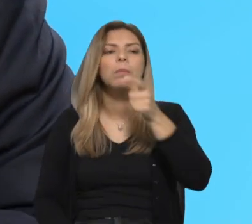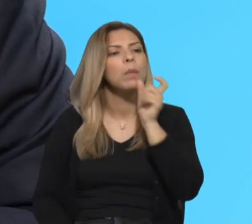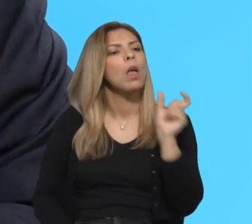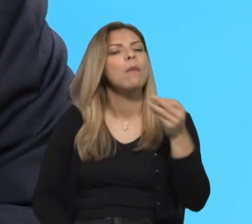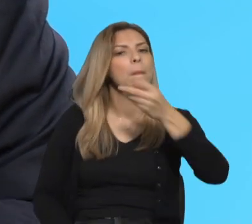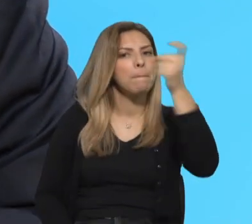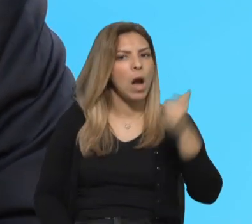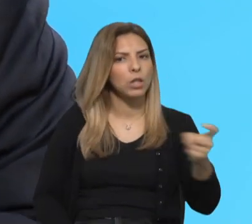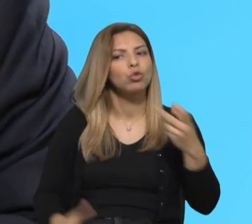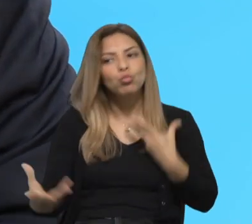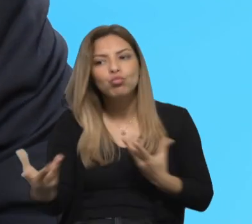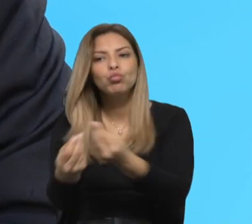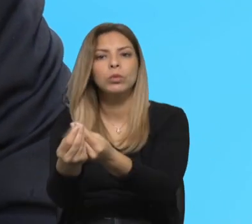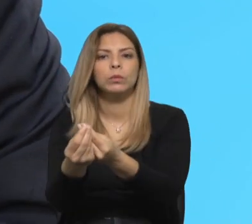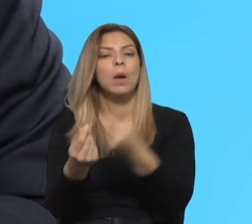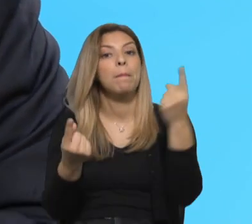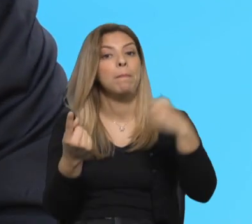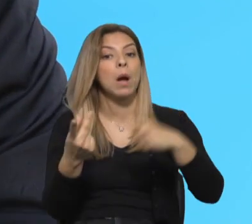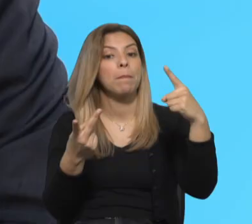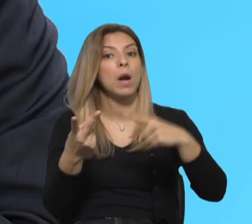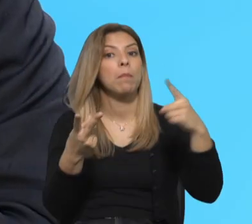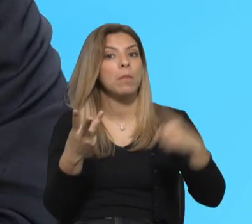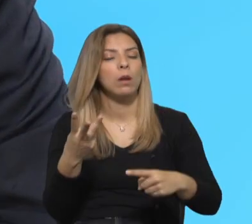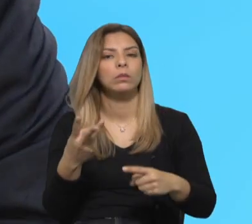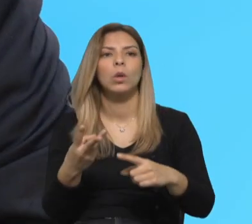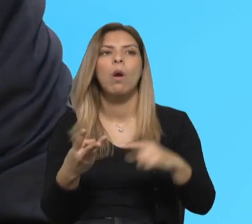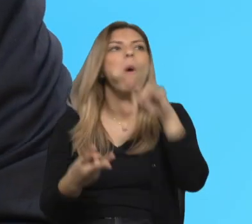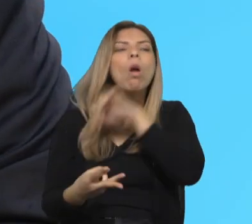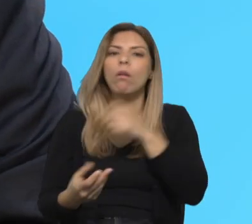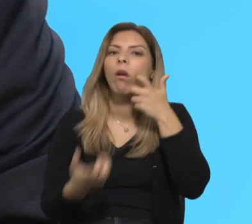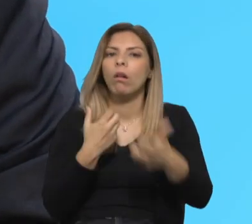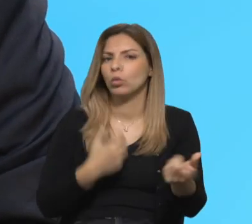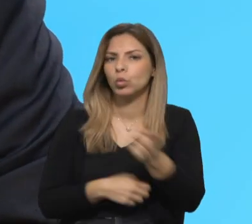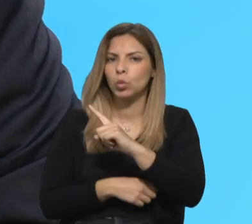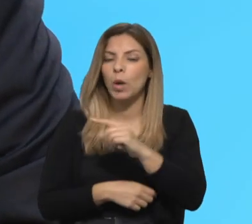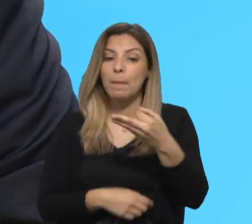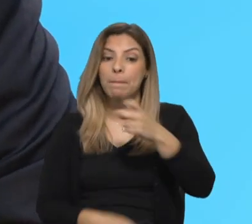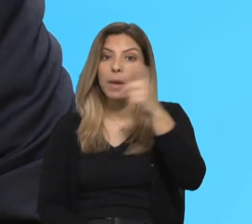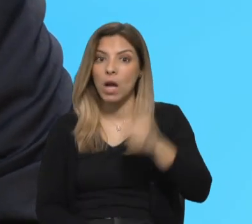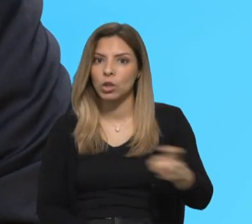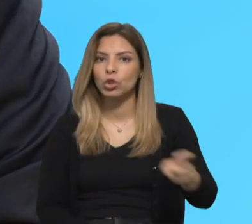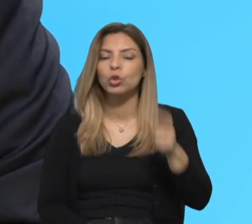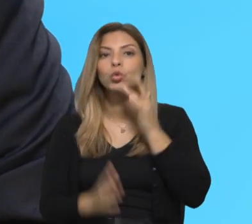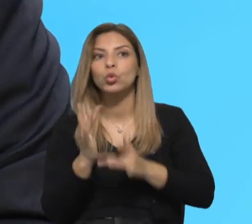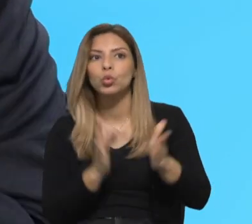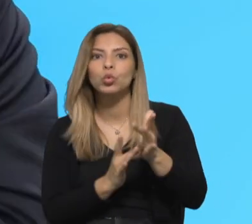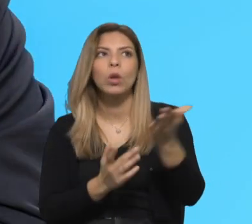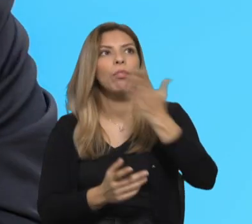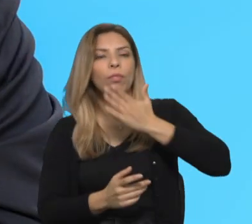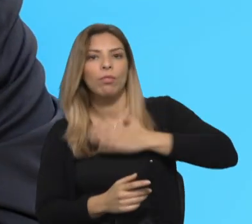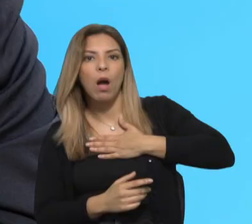Paz esteja convosco. É referida 3 vezes, não é por acaso. Portanto, a paz que Jesus nos dá e nos vem trazer,